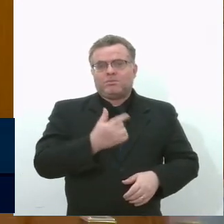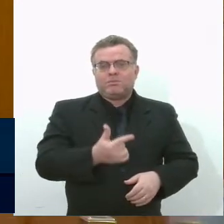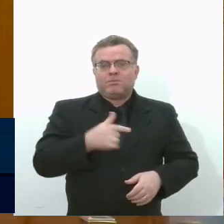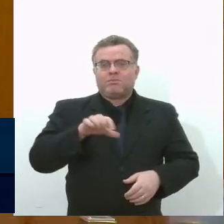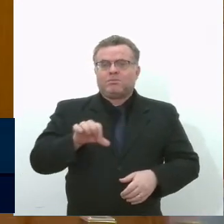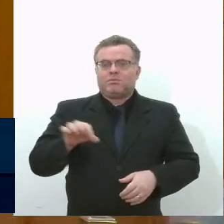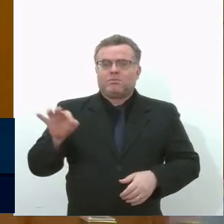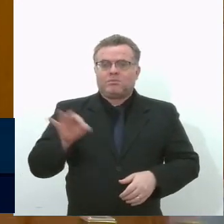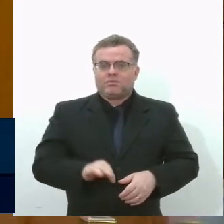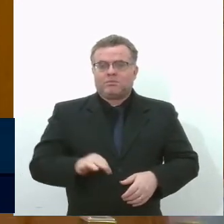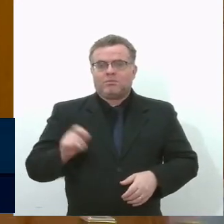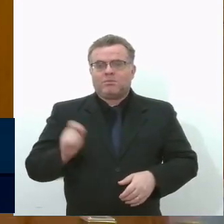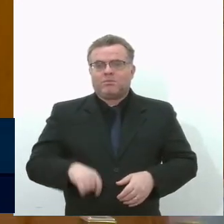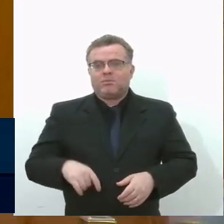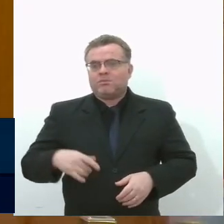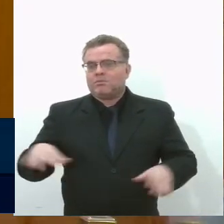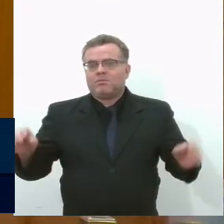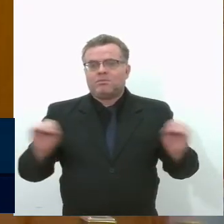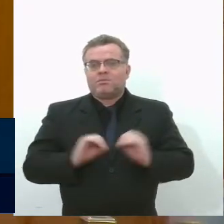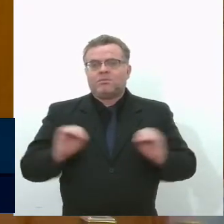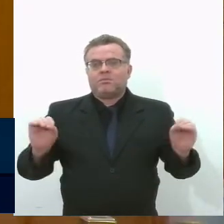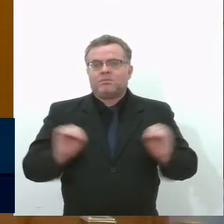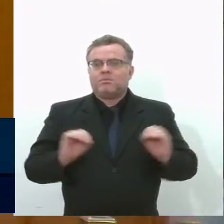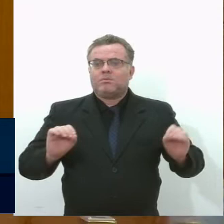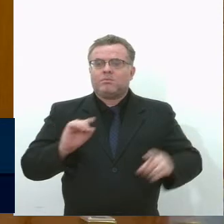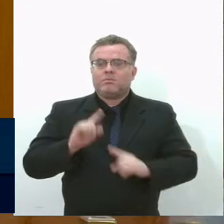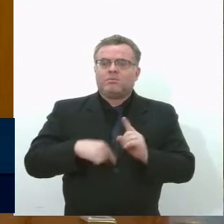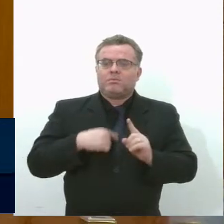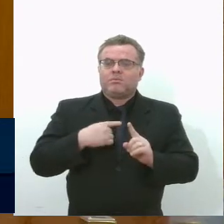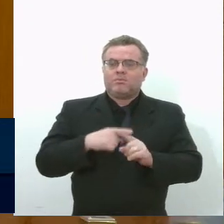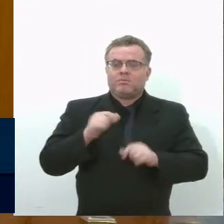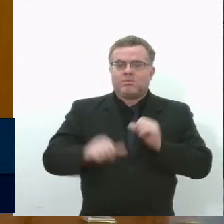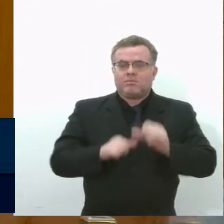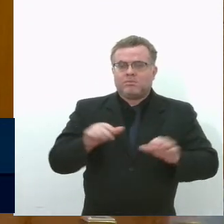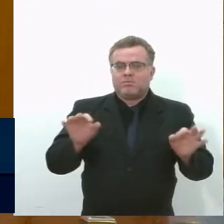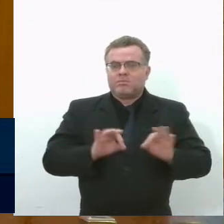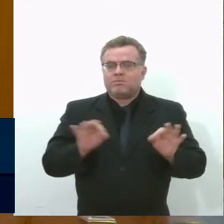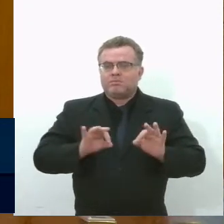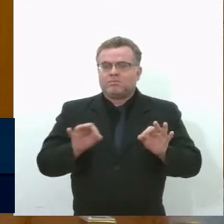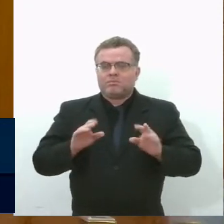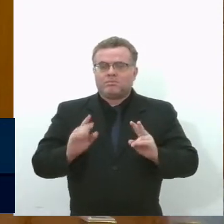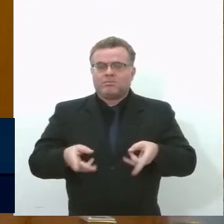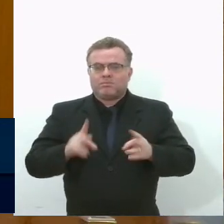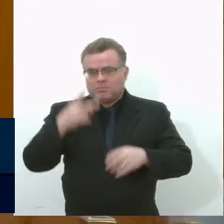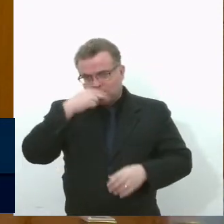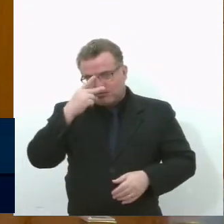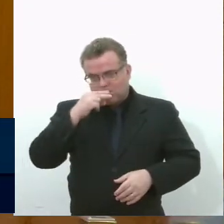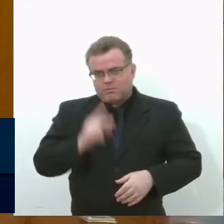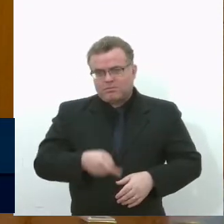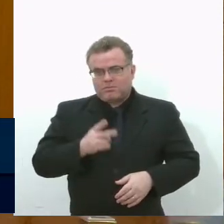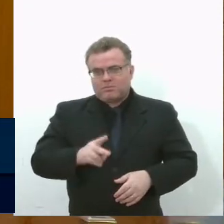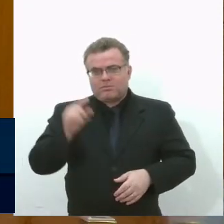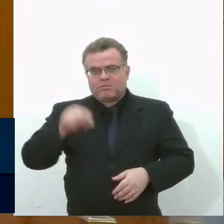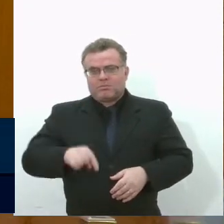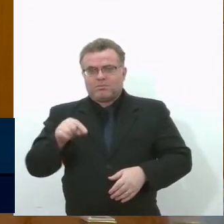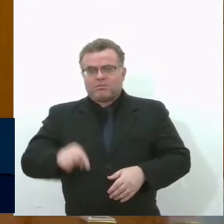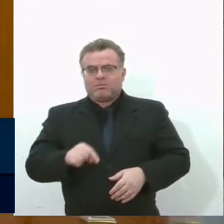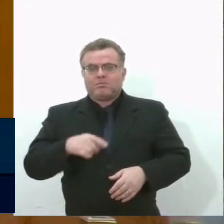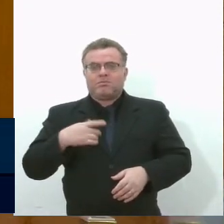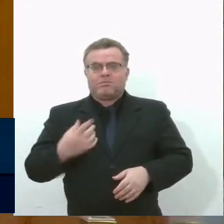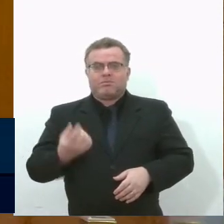29%. Não houve nenhuma alteração ainda na alíquota do ICMS dos combustíveis em